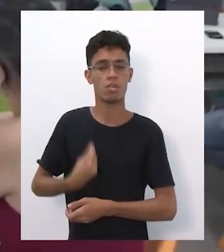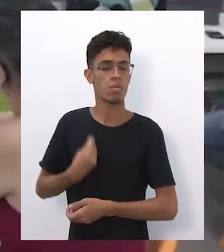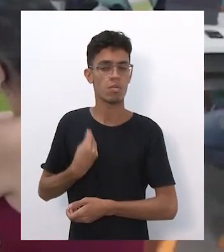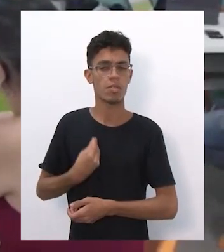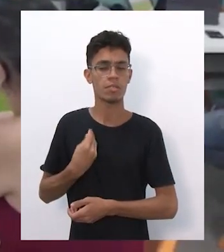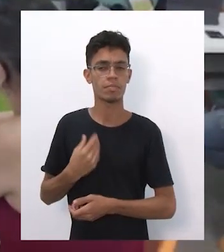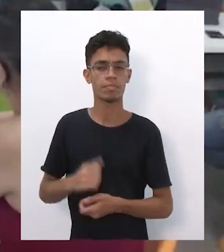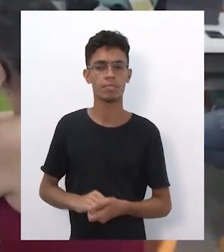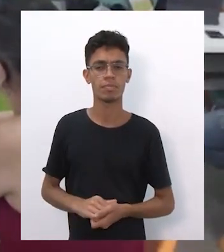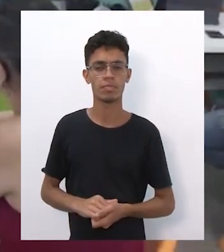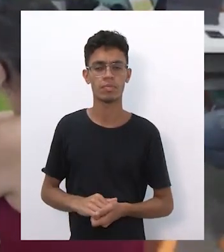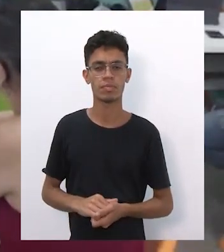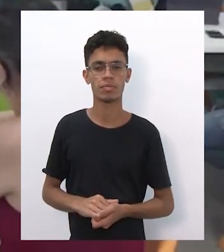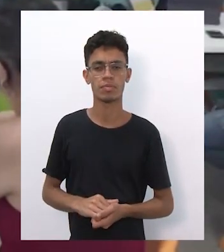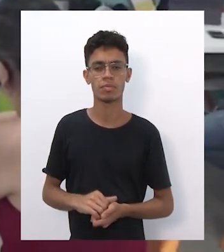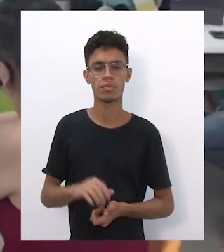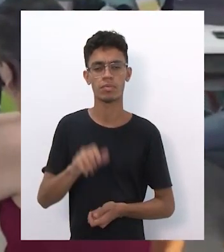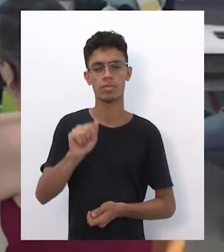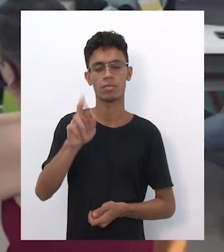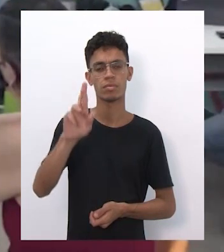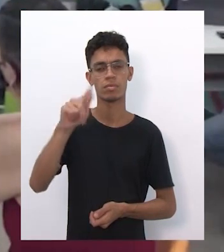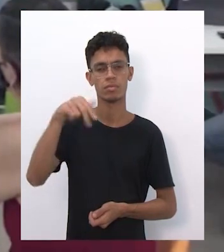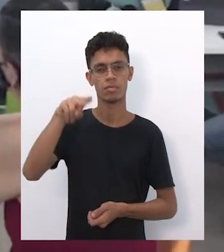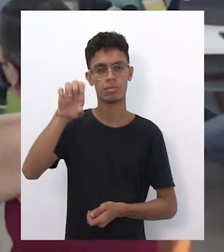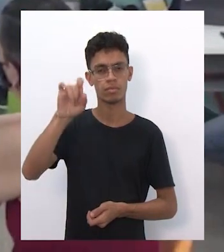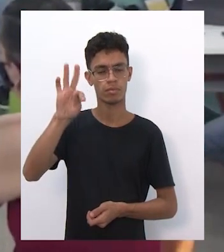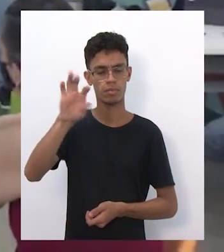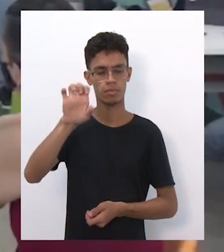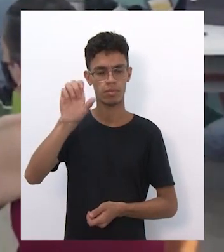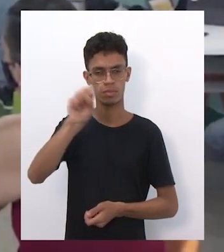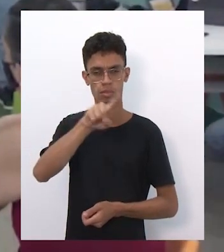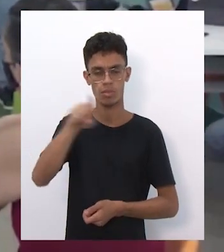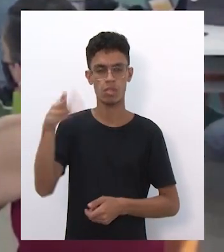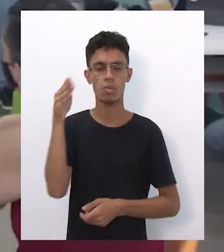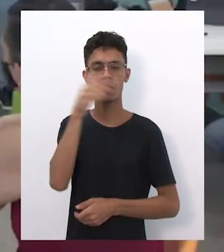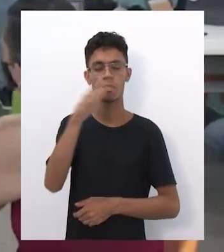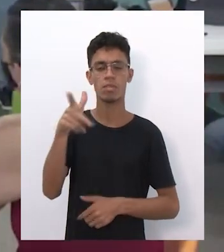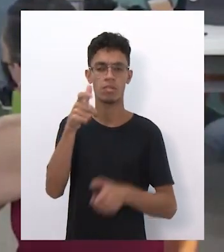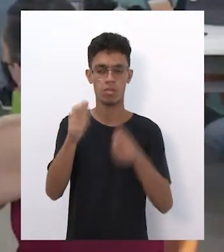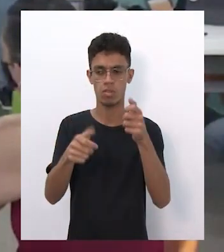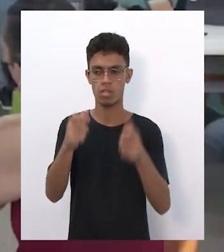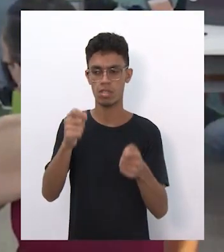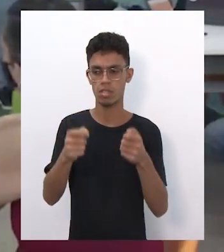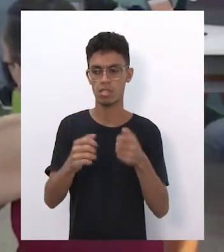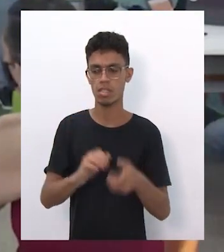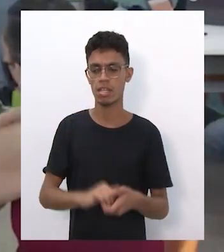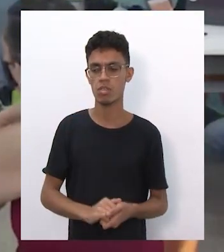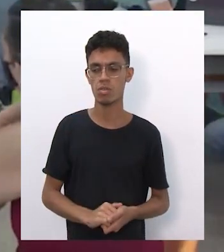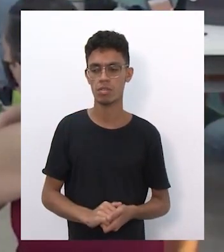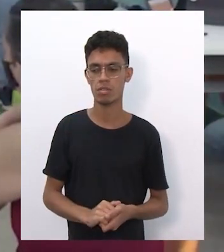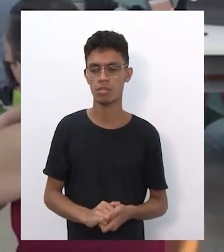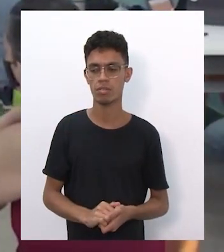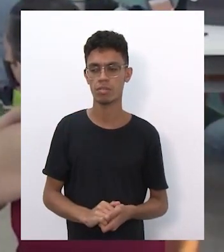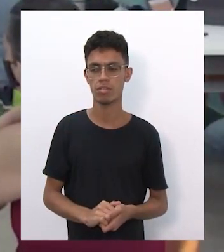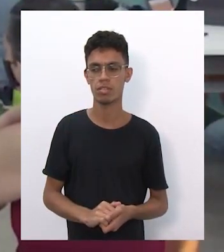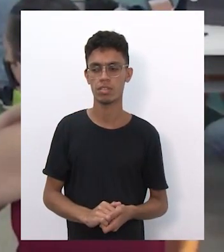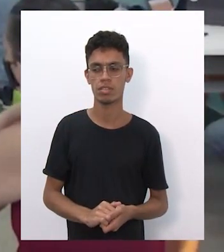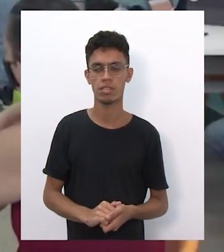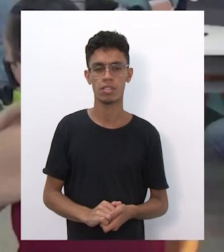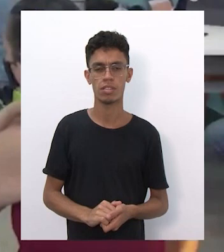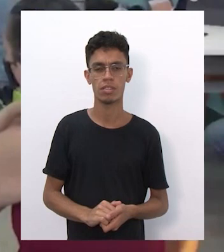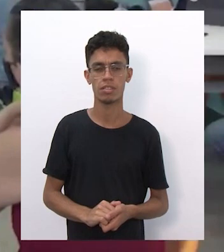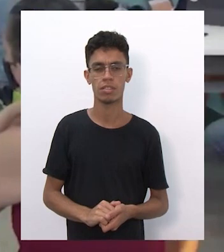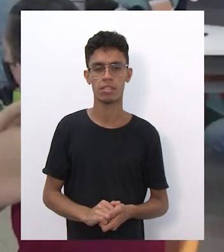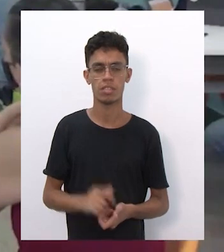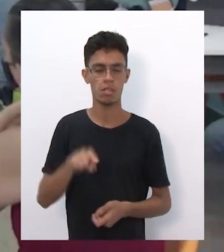gamificação com os iPads. Então, vocês vão participar de um jogo aqui, de um game aqui. E depois que vocês participarem, a gente